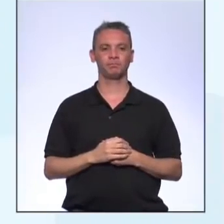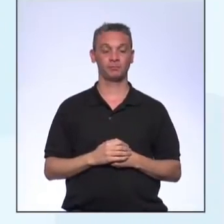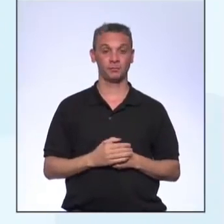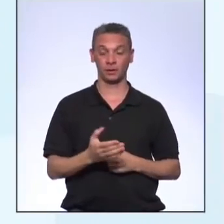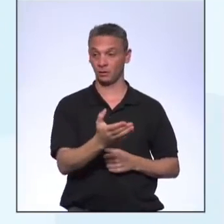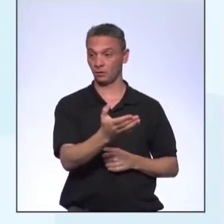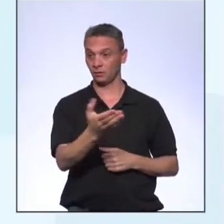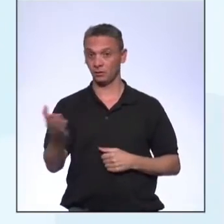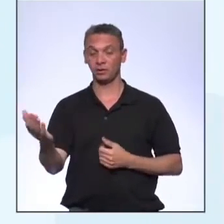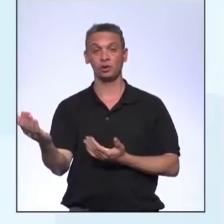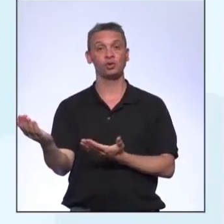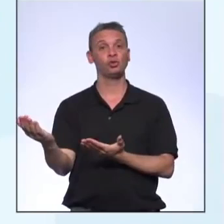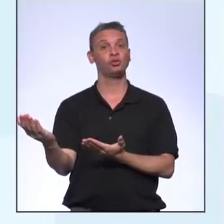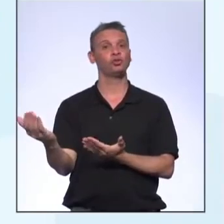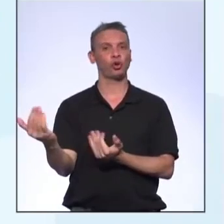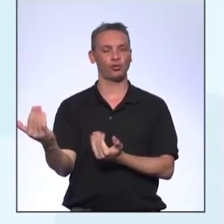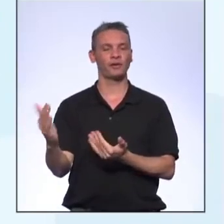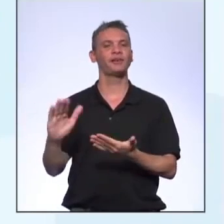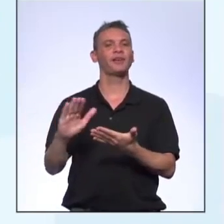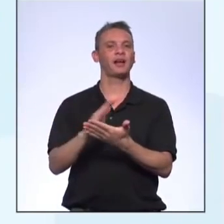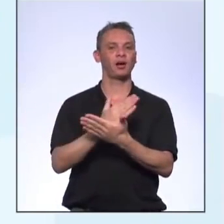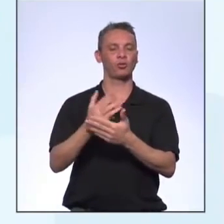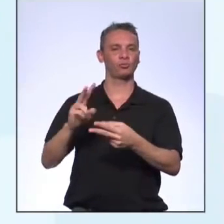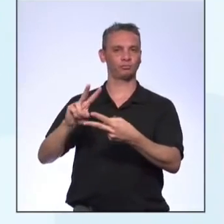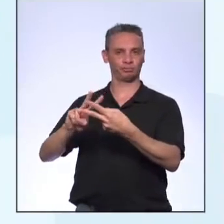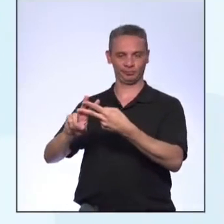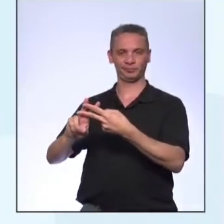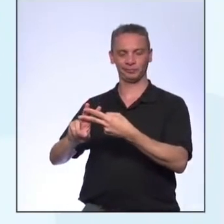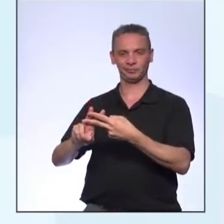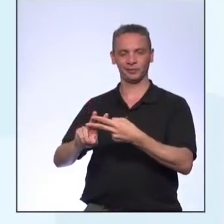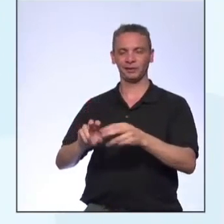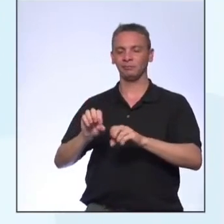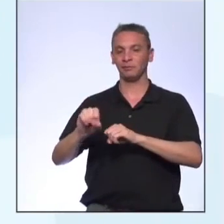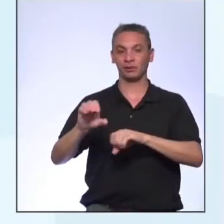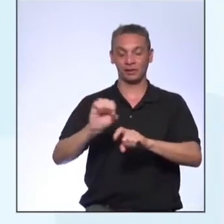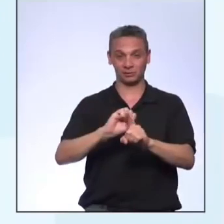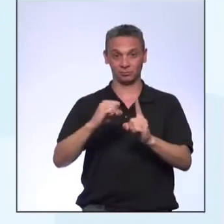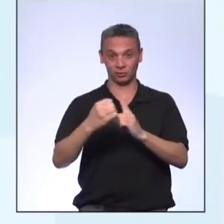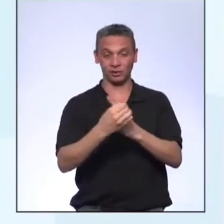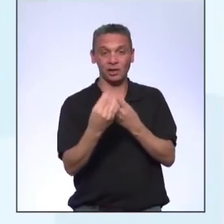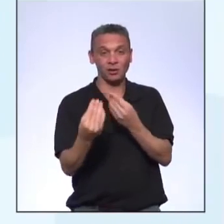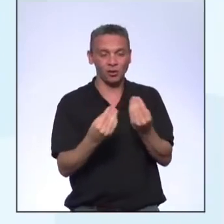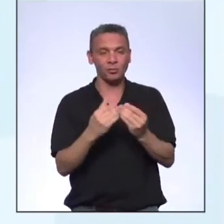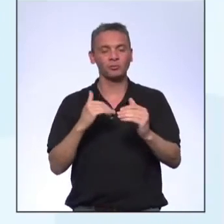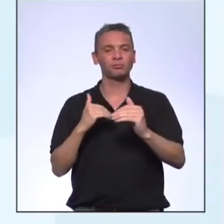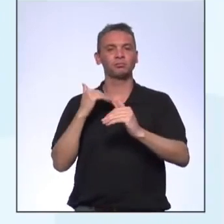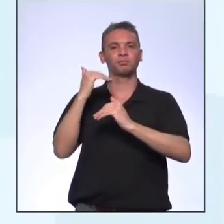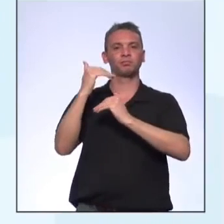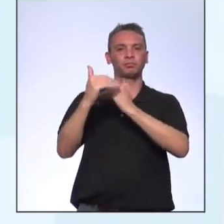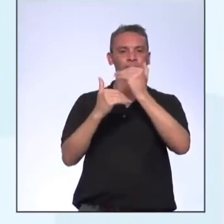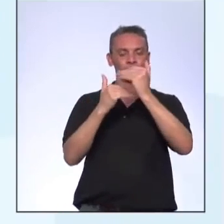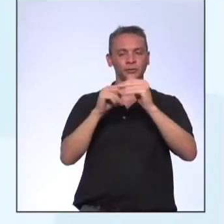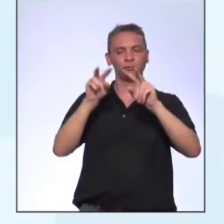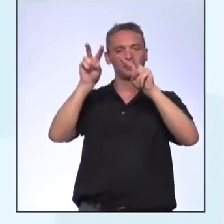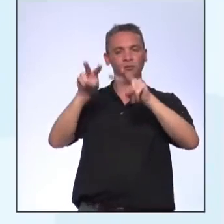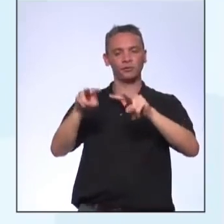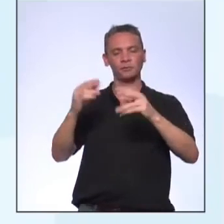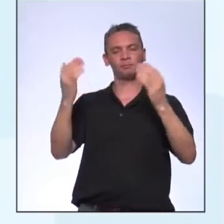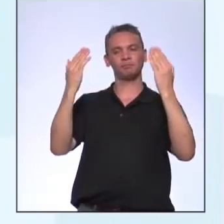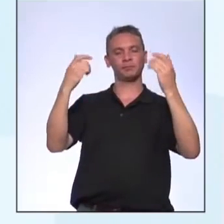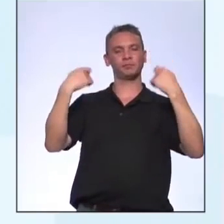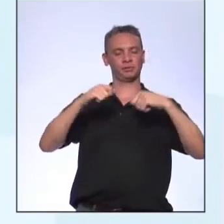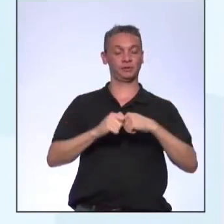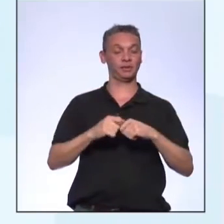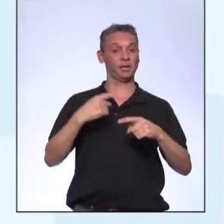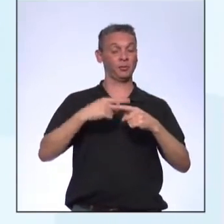jovens que cumprem medidas socioeducativas deve acompanhar o recente aumento de casos e o avanço da pandemia. O cenário atual